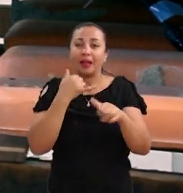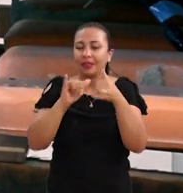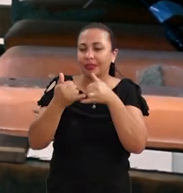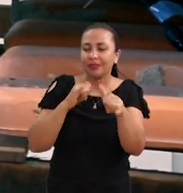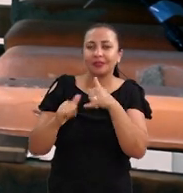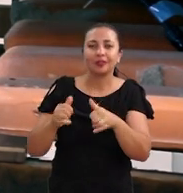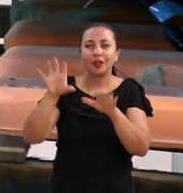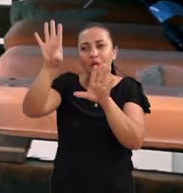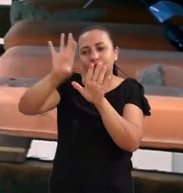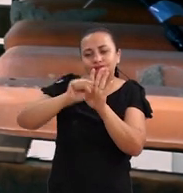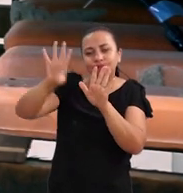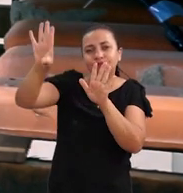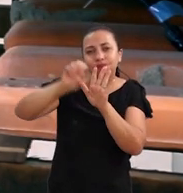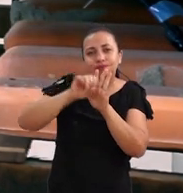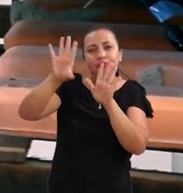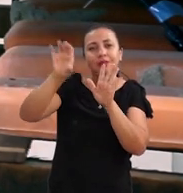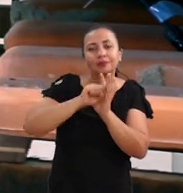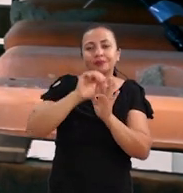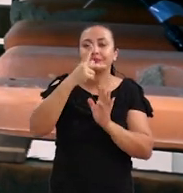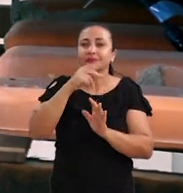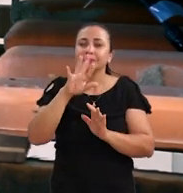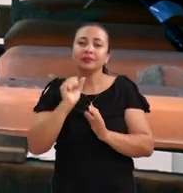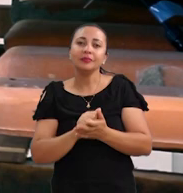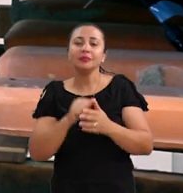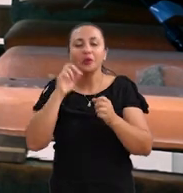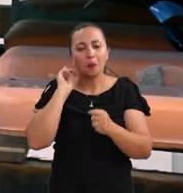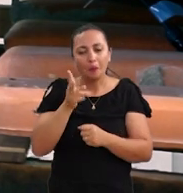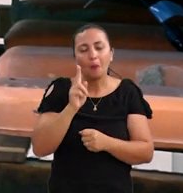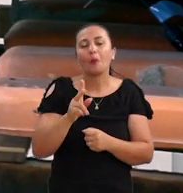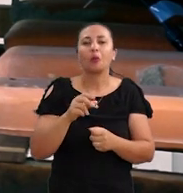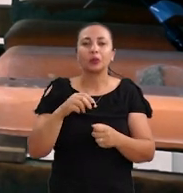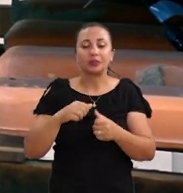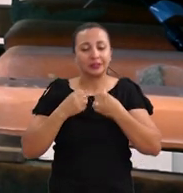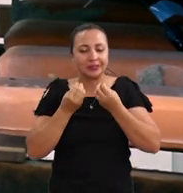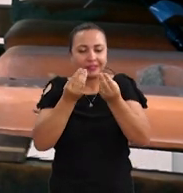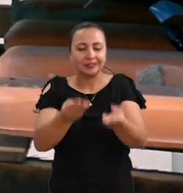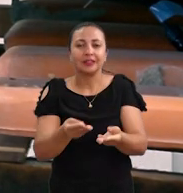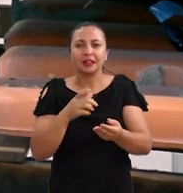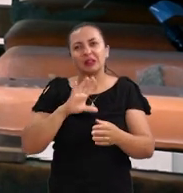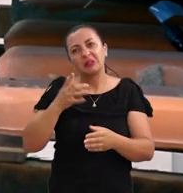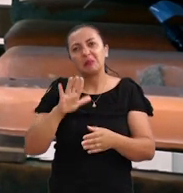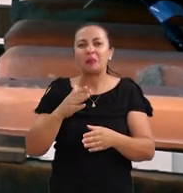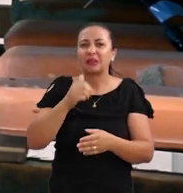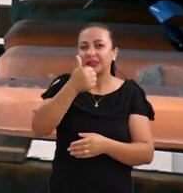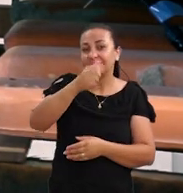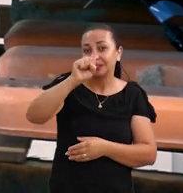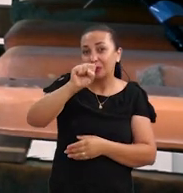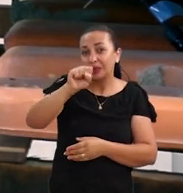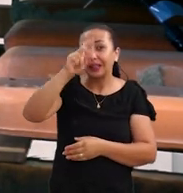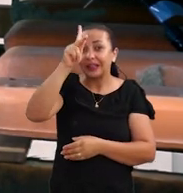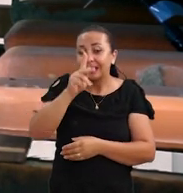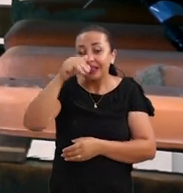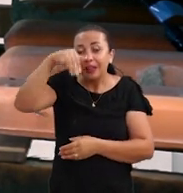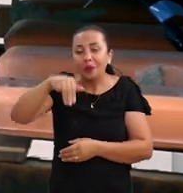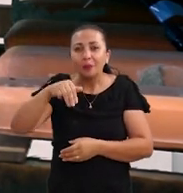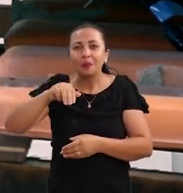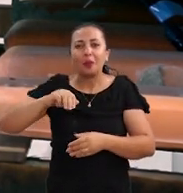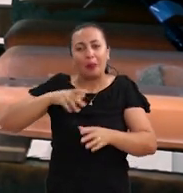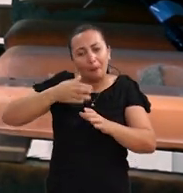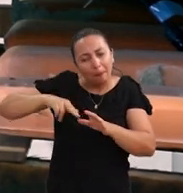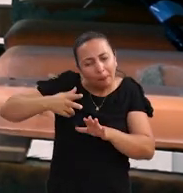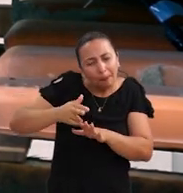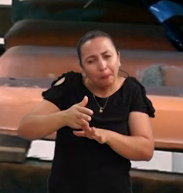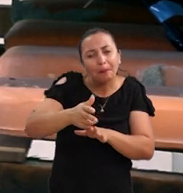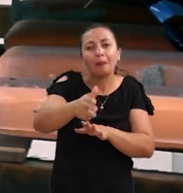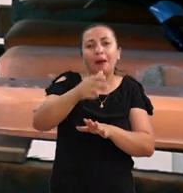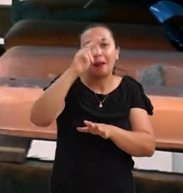armazena, ela é muito similar à quantidade de bateria que o painel consegue fornecer. Então se espera ter em torno de 180 km de autonomia e